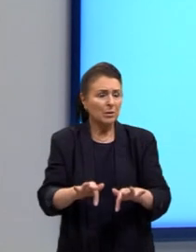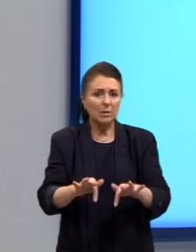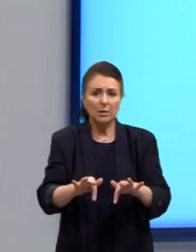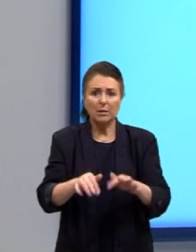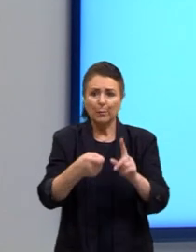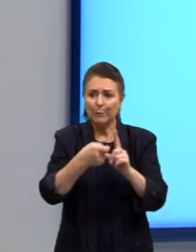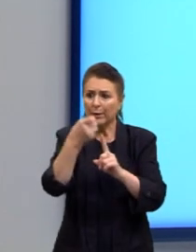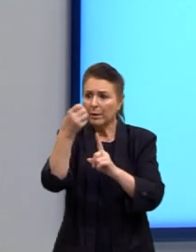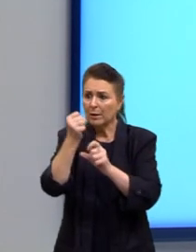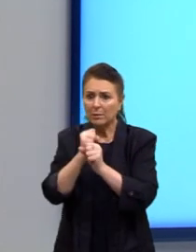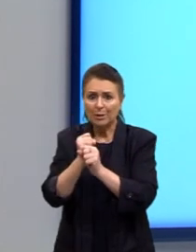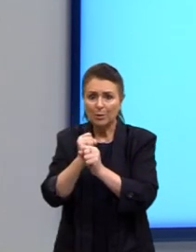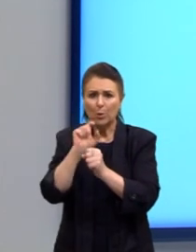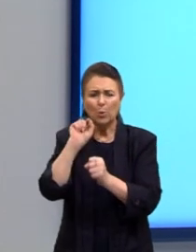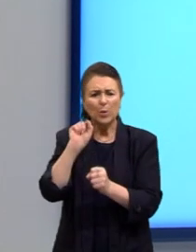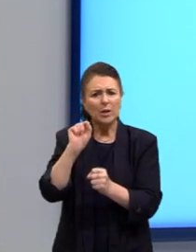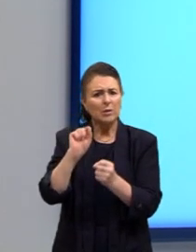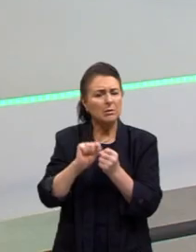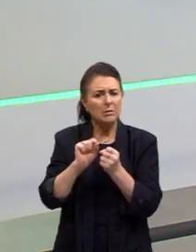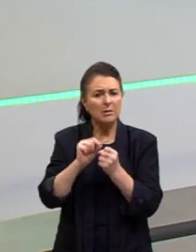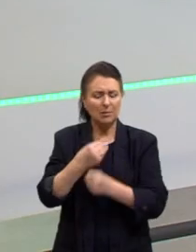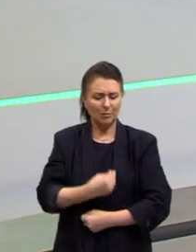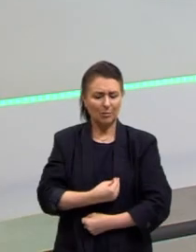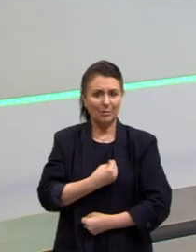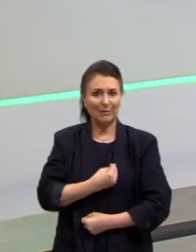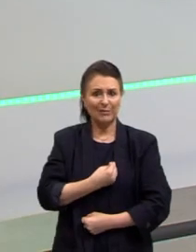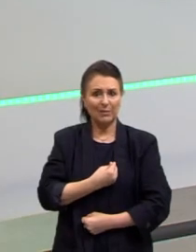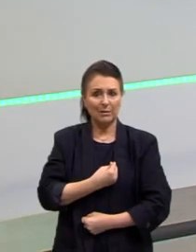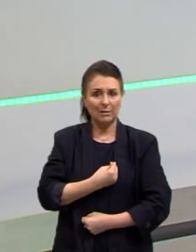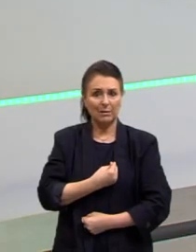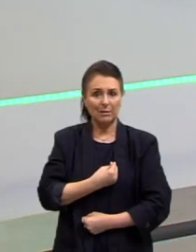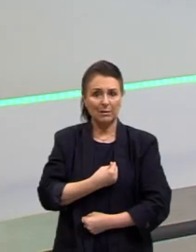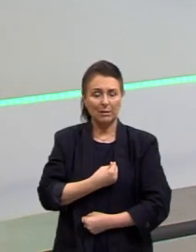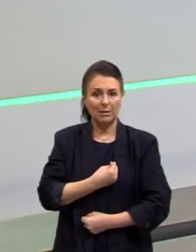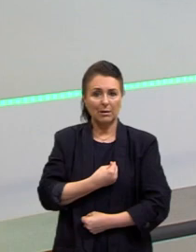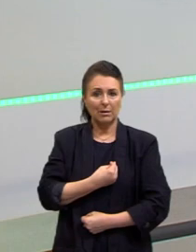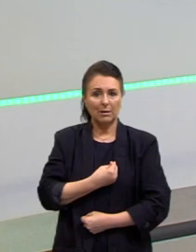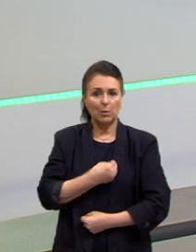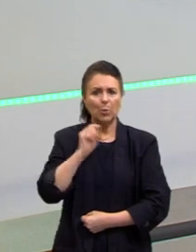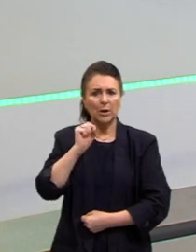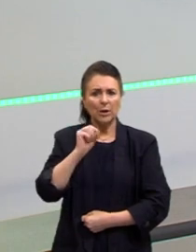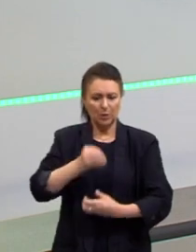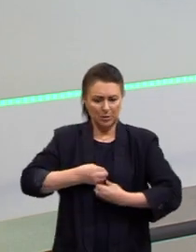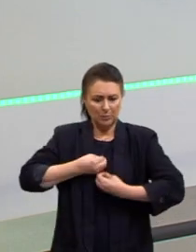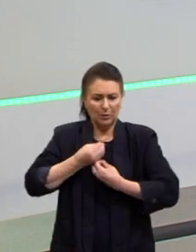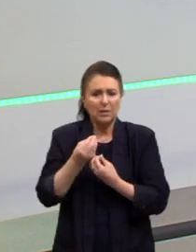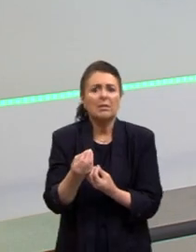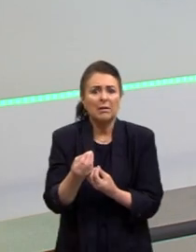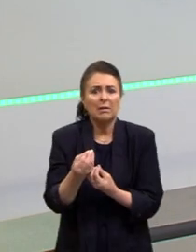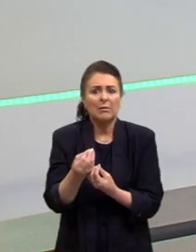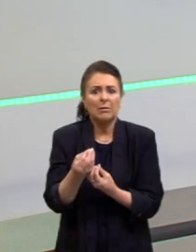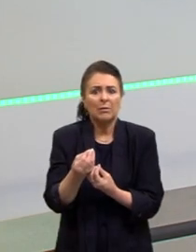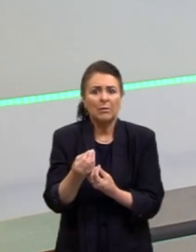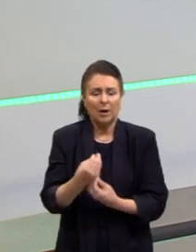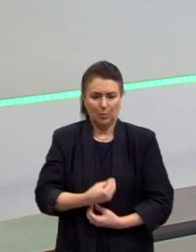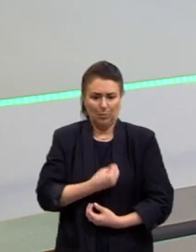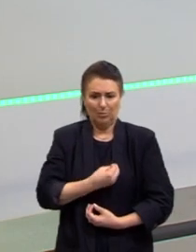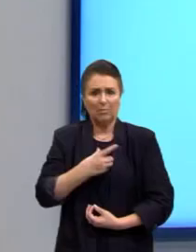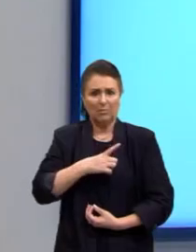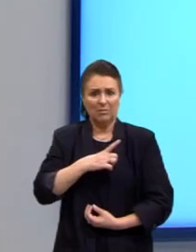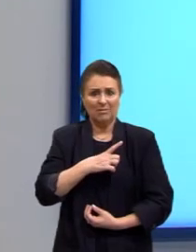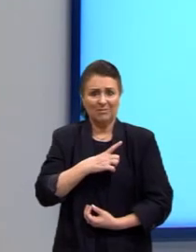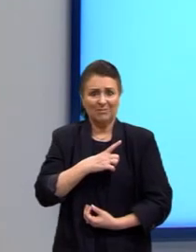o que que significado estamos tendo ou estamos tendo ou Estamos dando a nossa existência certo